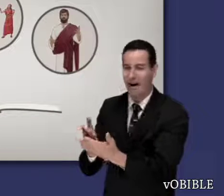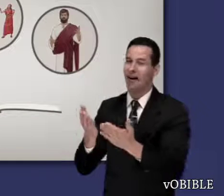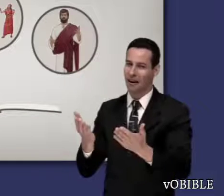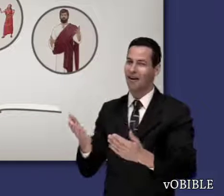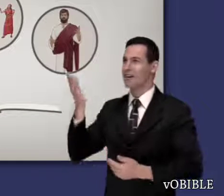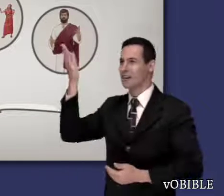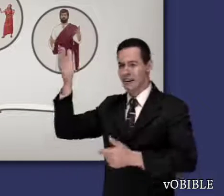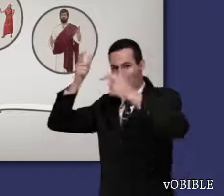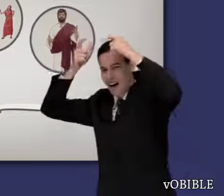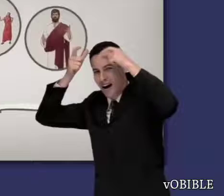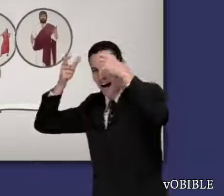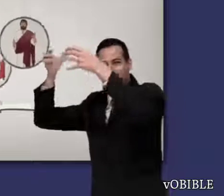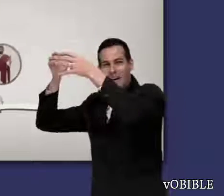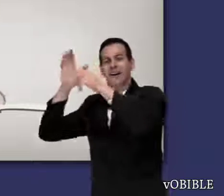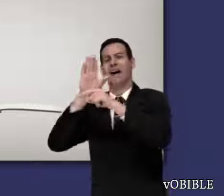reino.